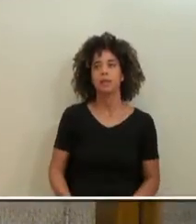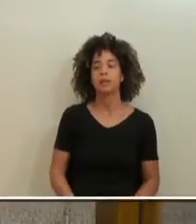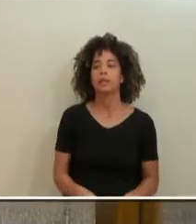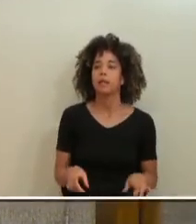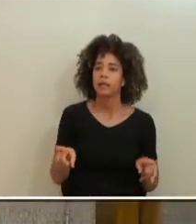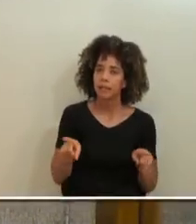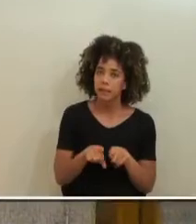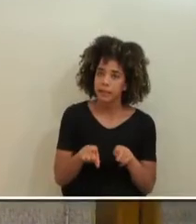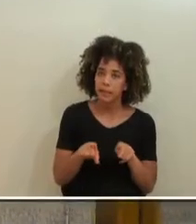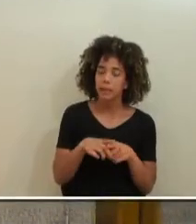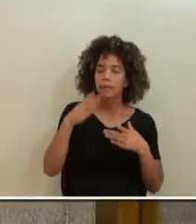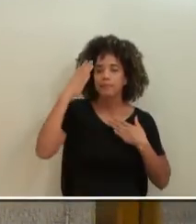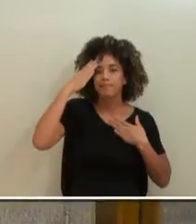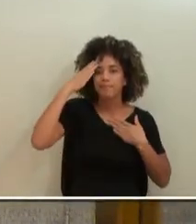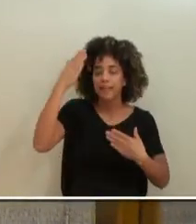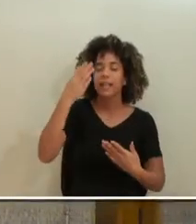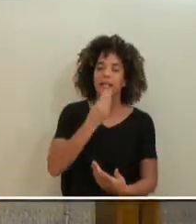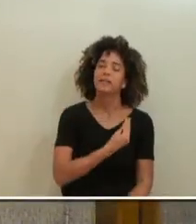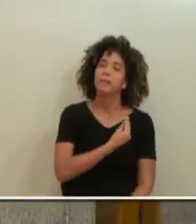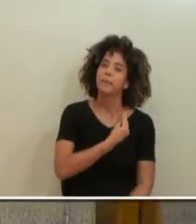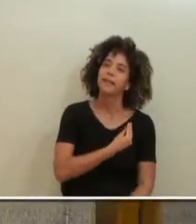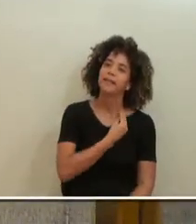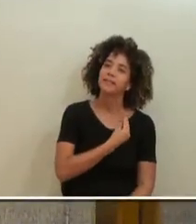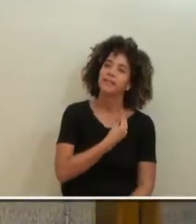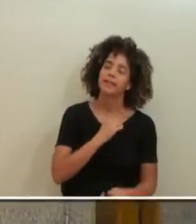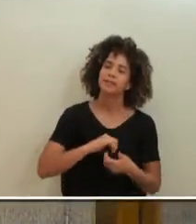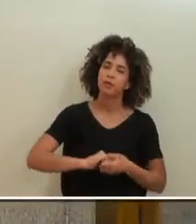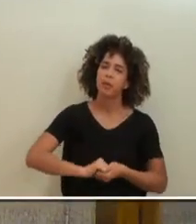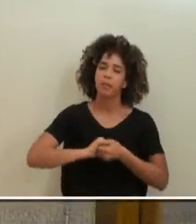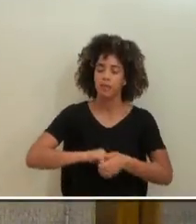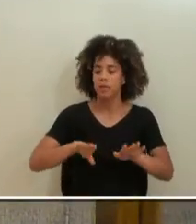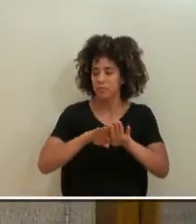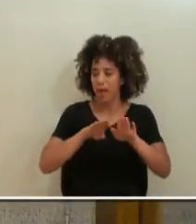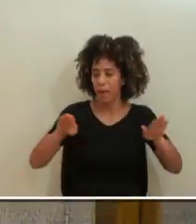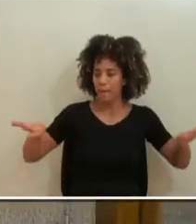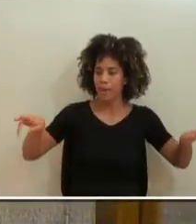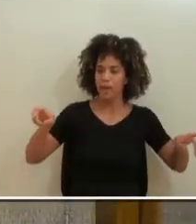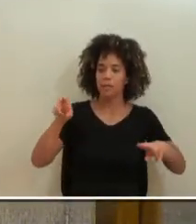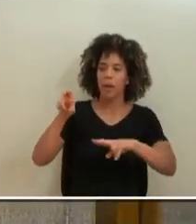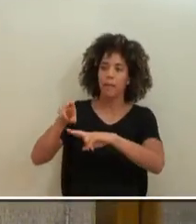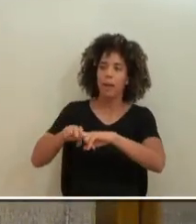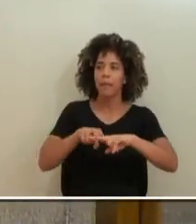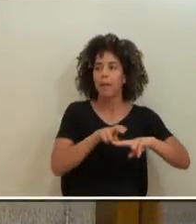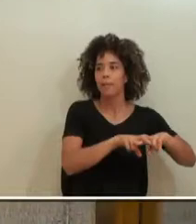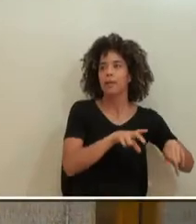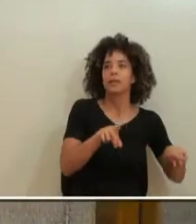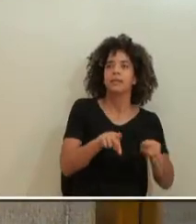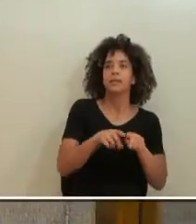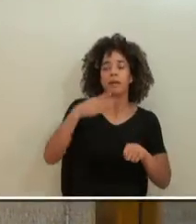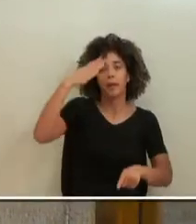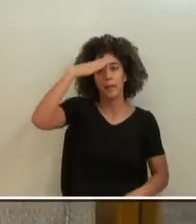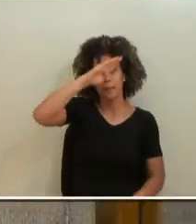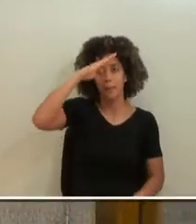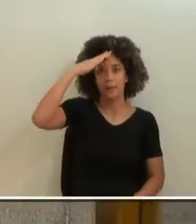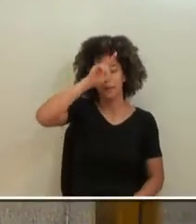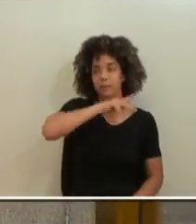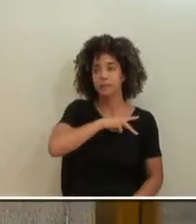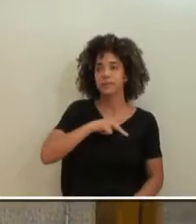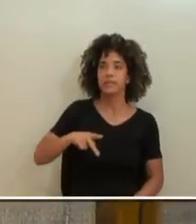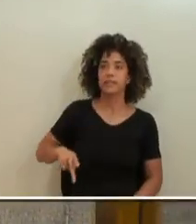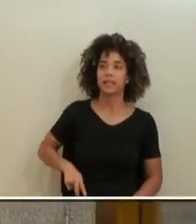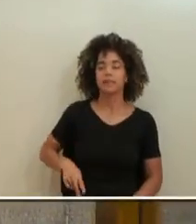agradeço a presença e também cumprimento todos os companheiros de mesa, cumprimentando o senhor Márcio Rosa, presidente dessa sessão solene. Muito